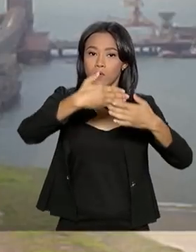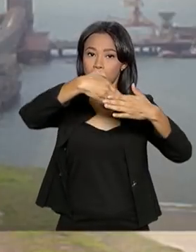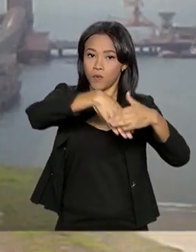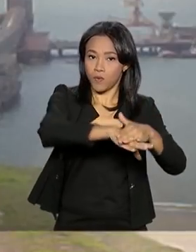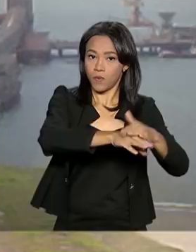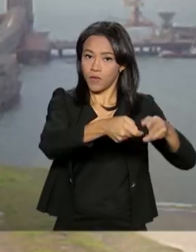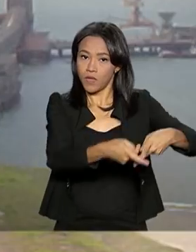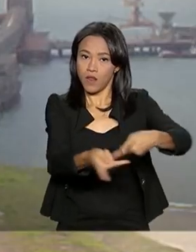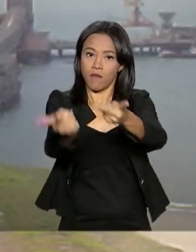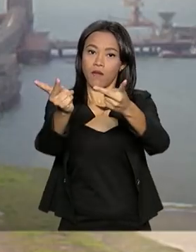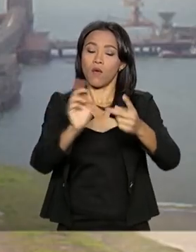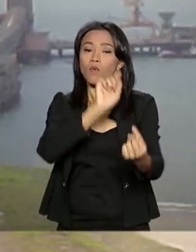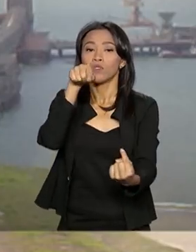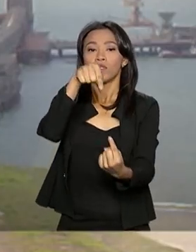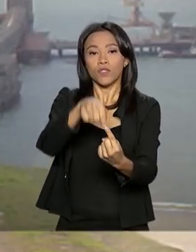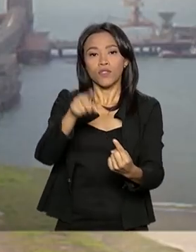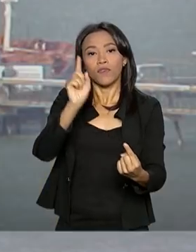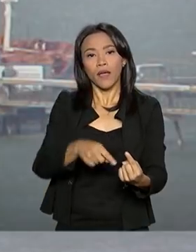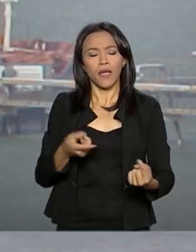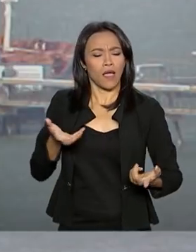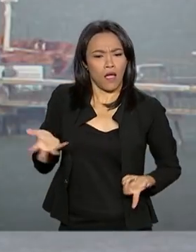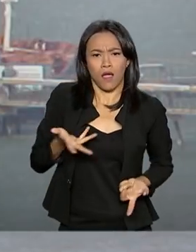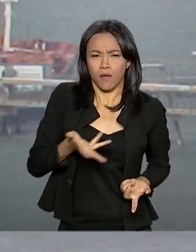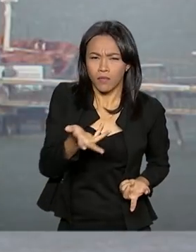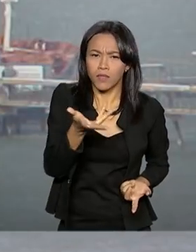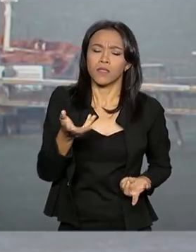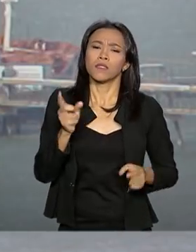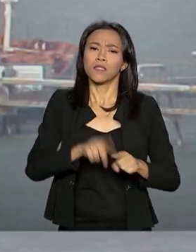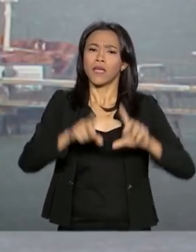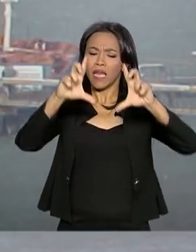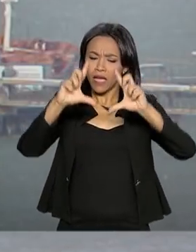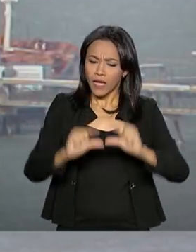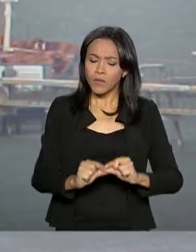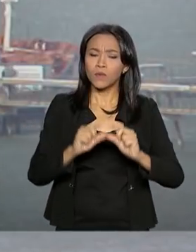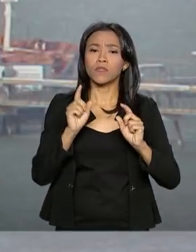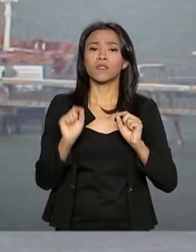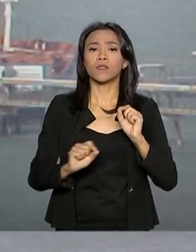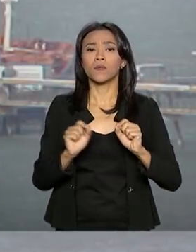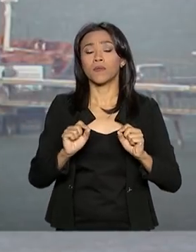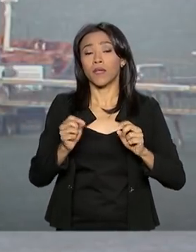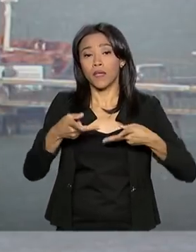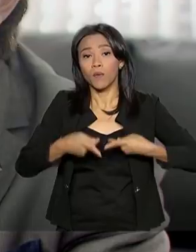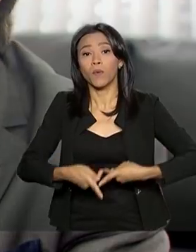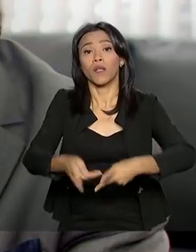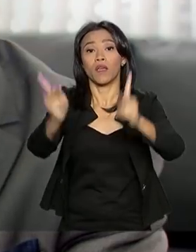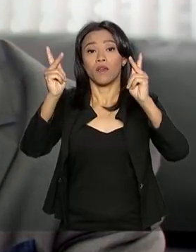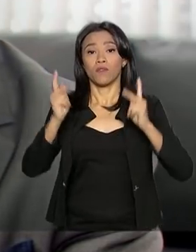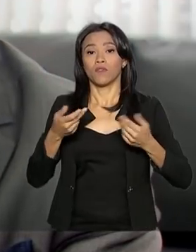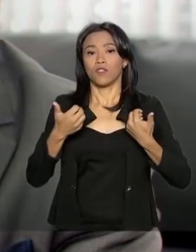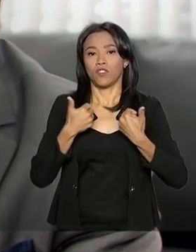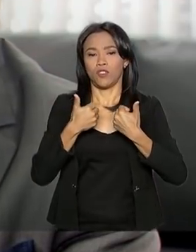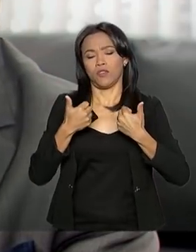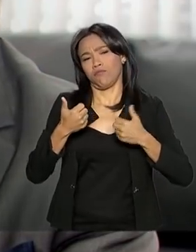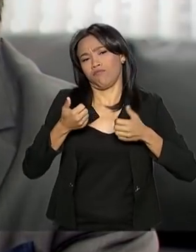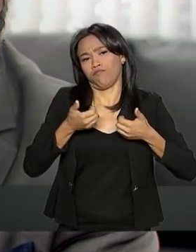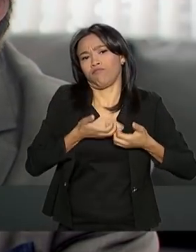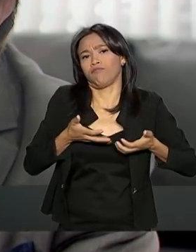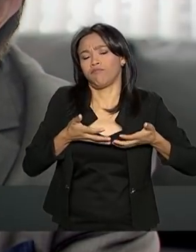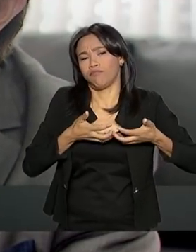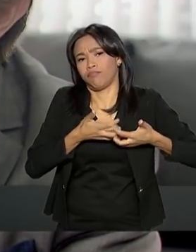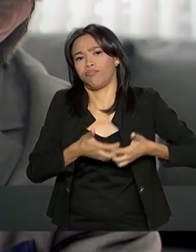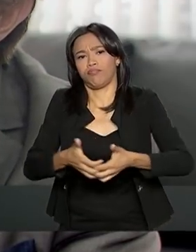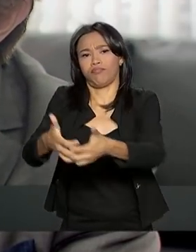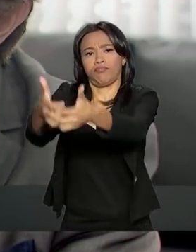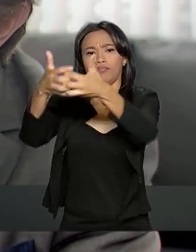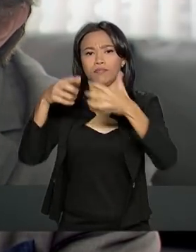A ideia é trazer mais eficiência e reduzir os custos de transporte para a região norte. Essas empresas vão remunerar melhor